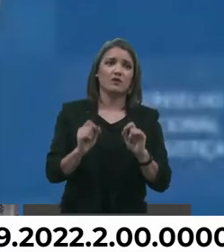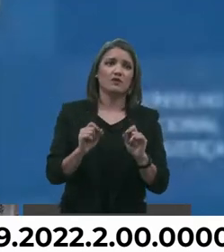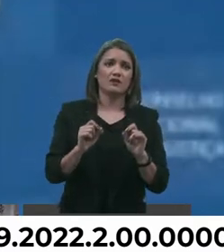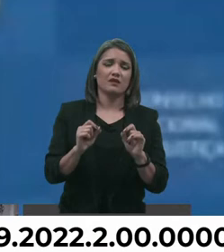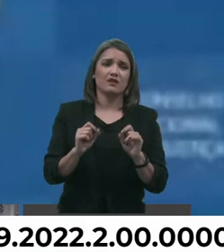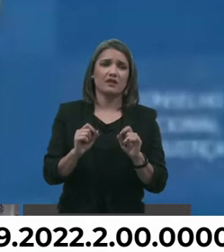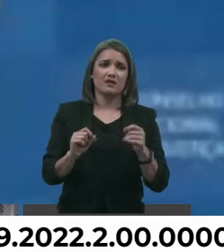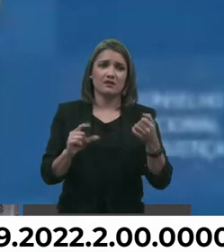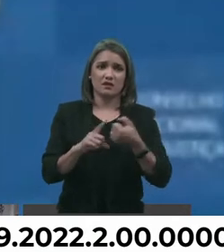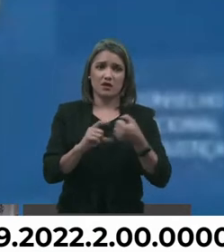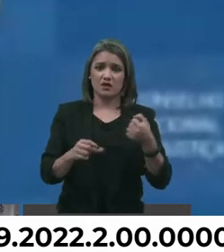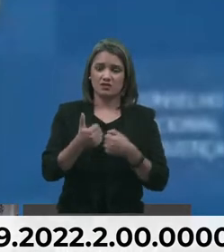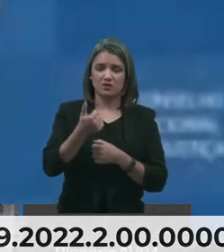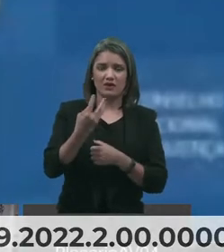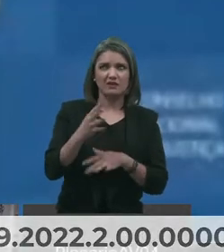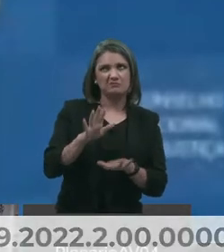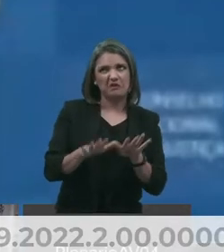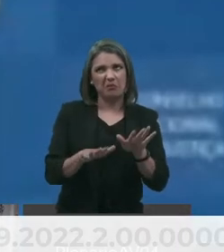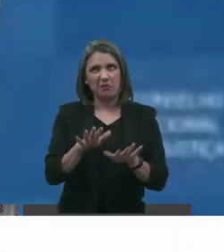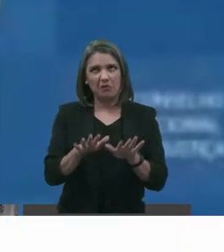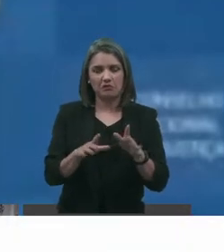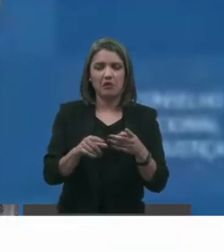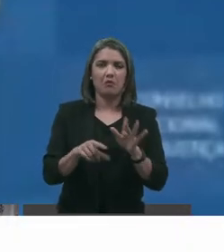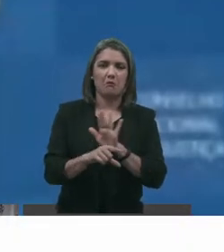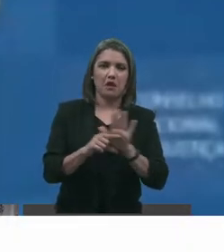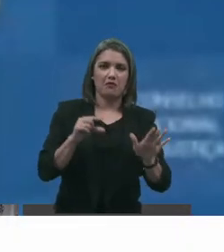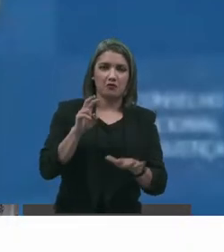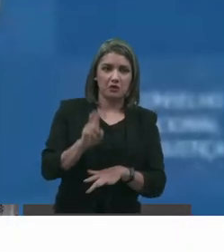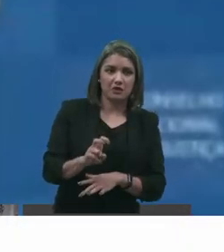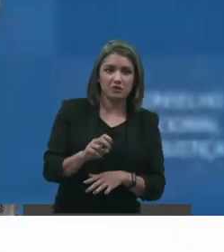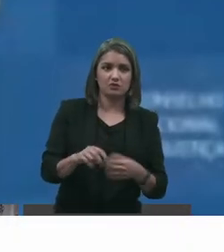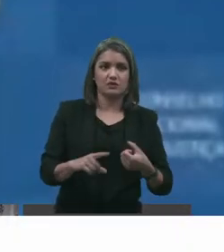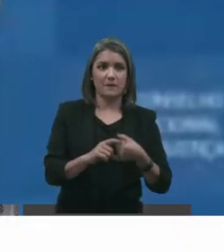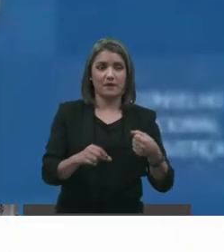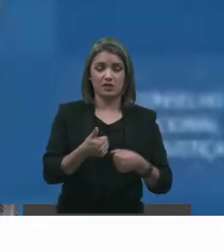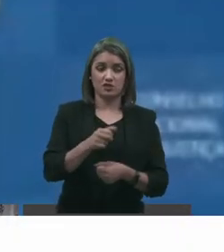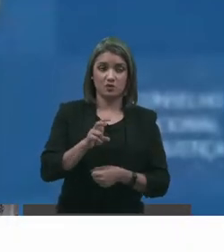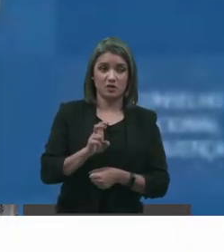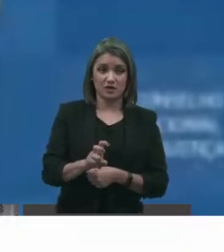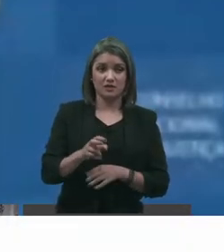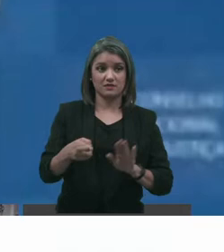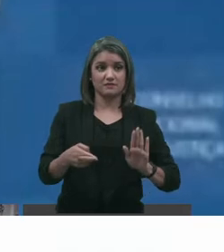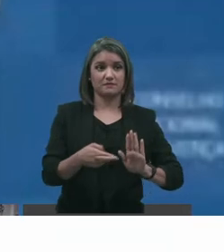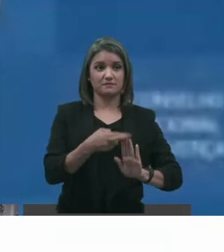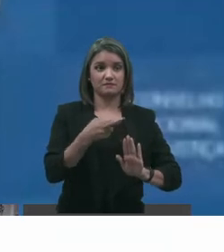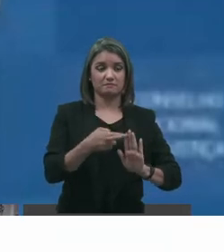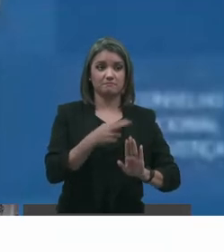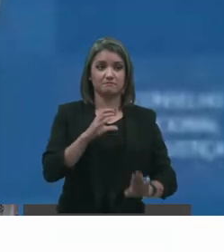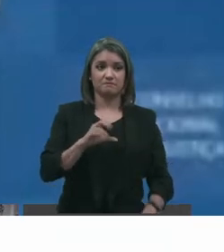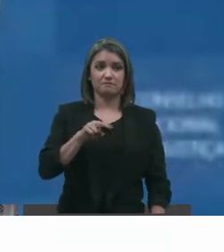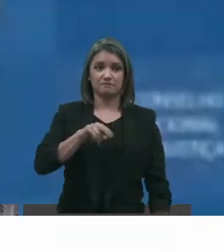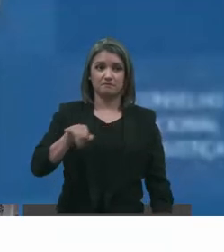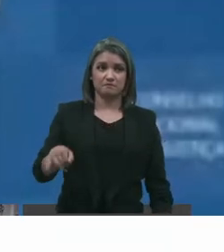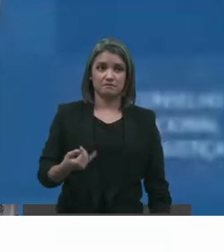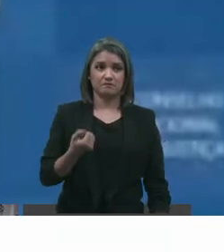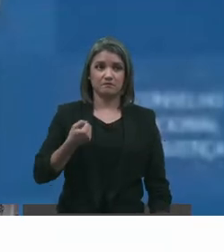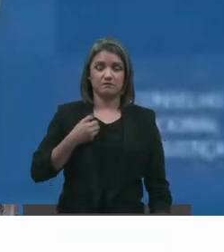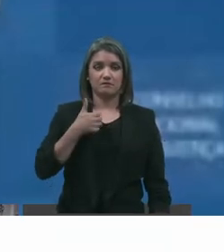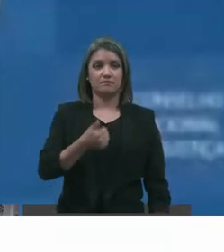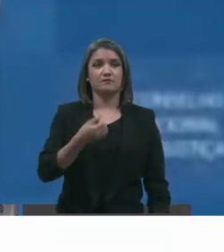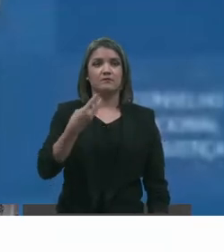relativização dos artigos 14, parágrafo 5º e artigo 15 da resolução CNJ